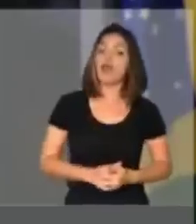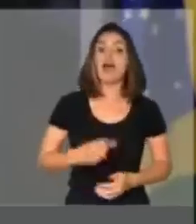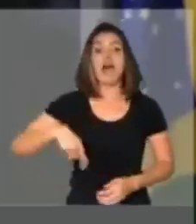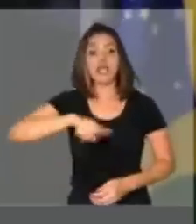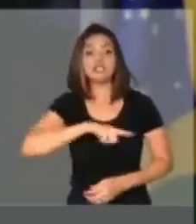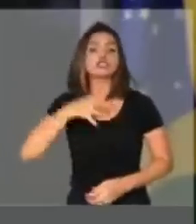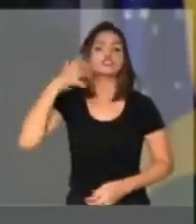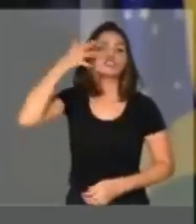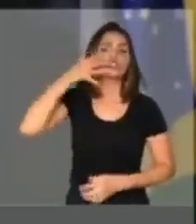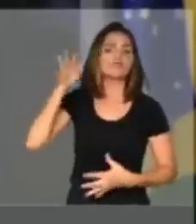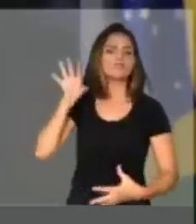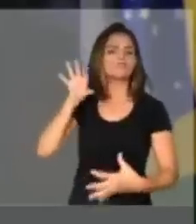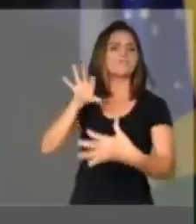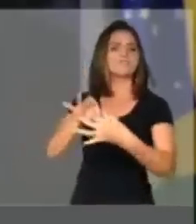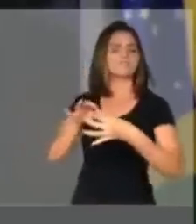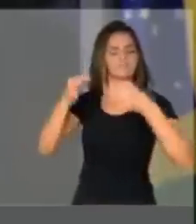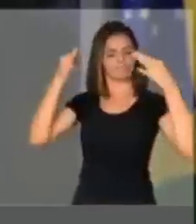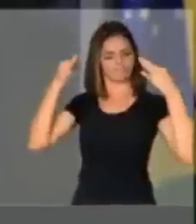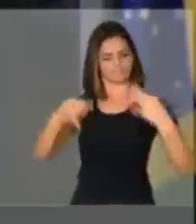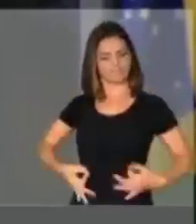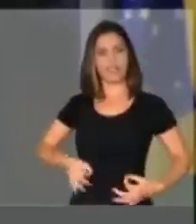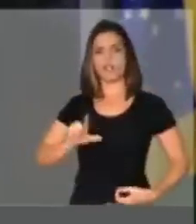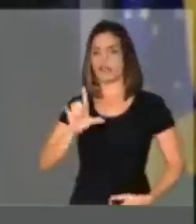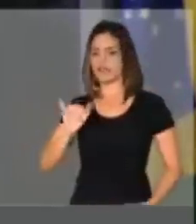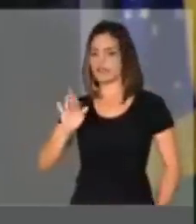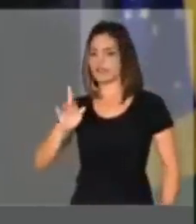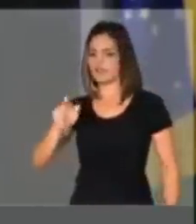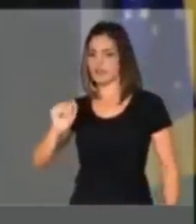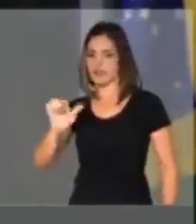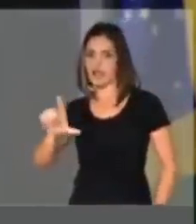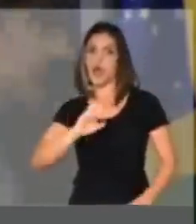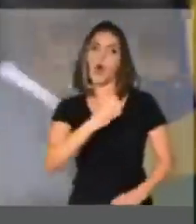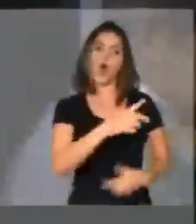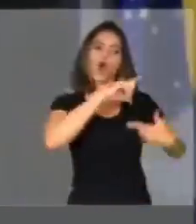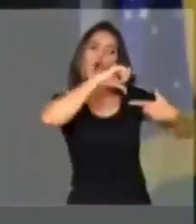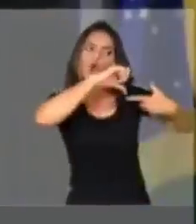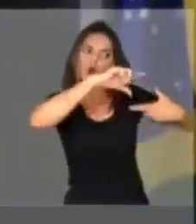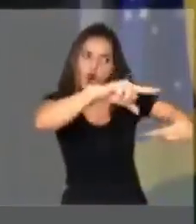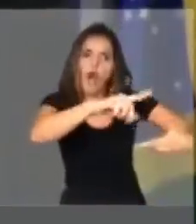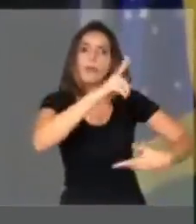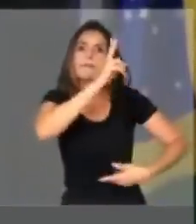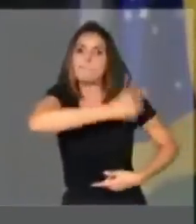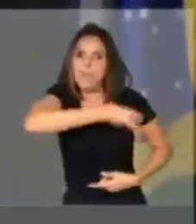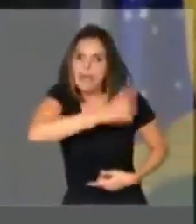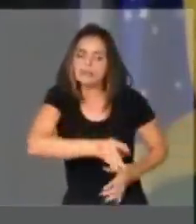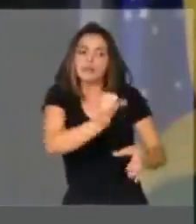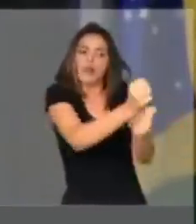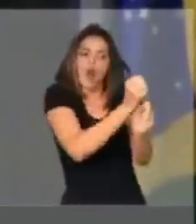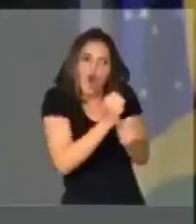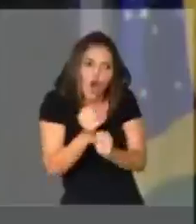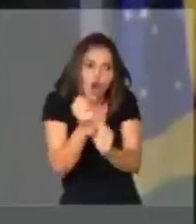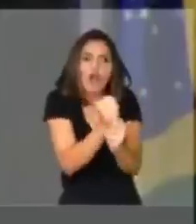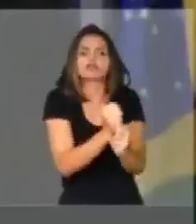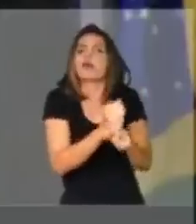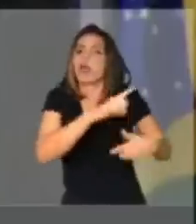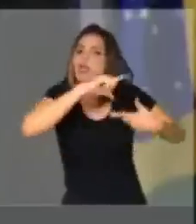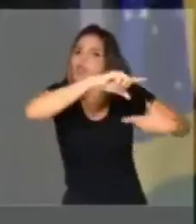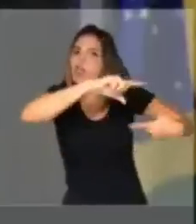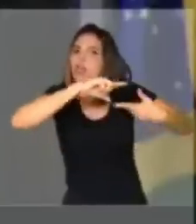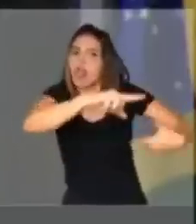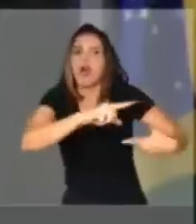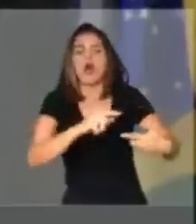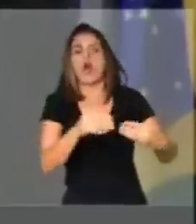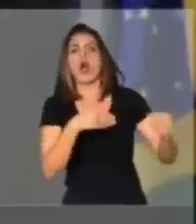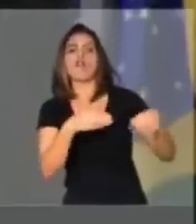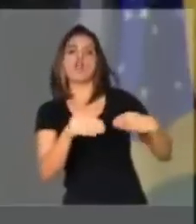o discurso de austeridade, ou temos o discurso liberal, ou temos o discurso conservador em relação às contas públicas, ou nós